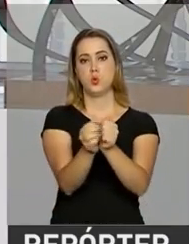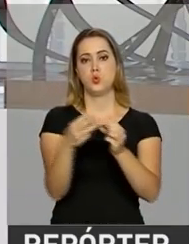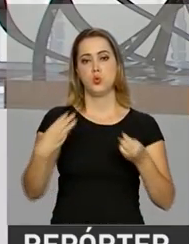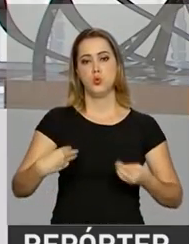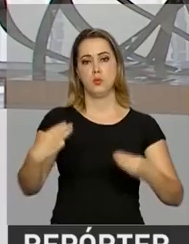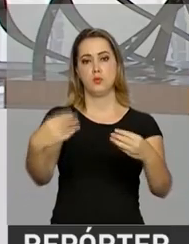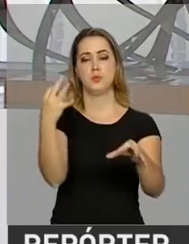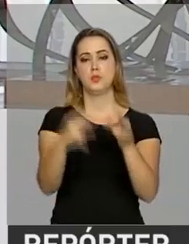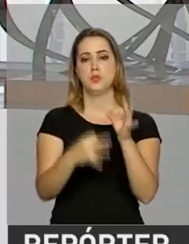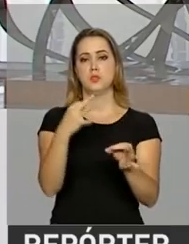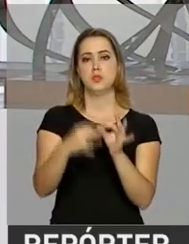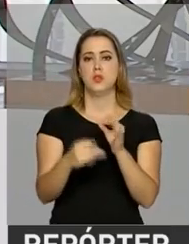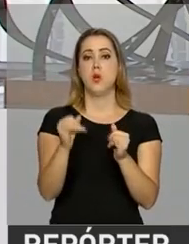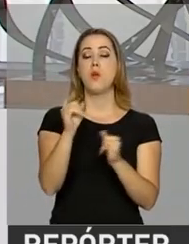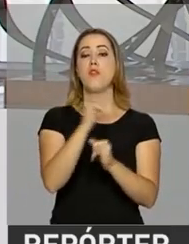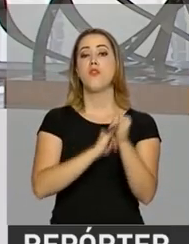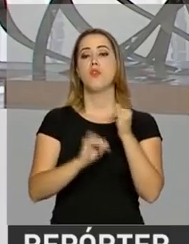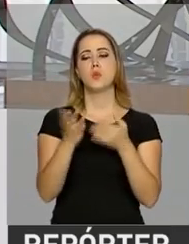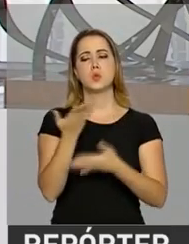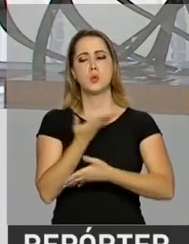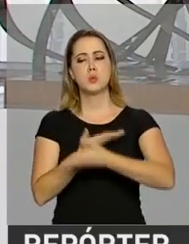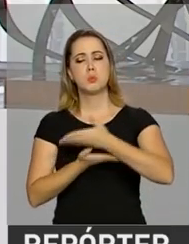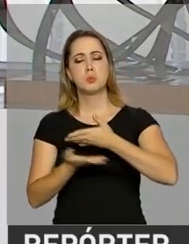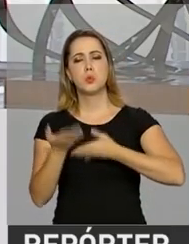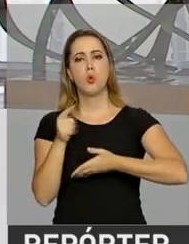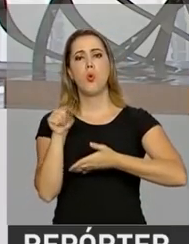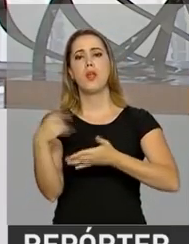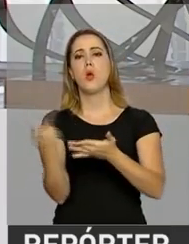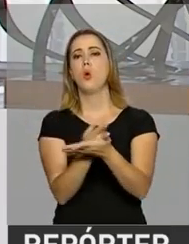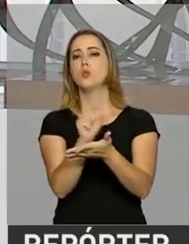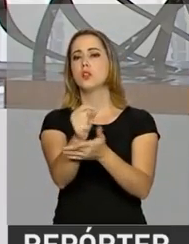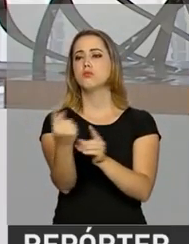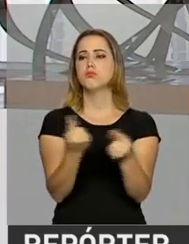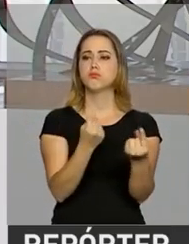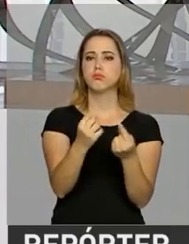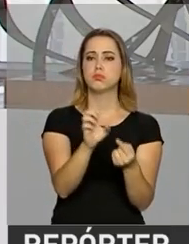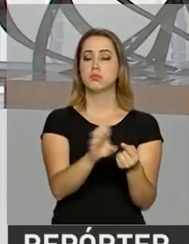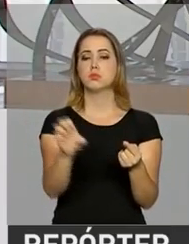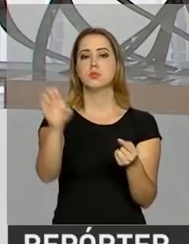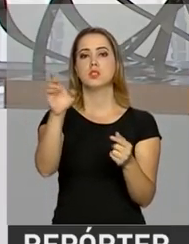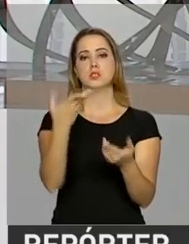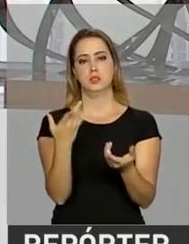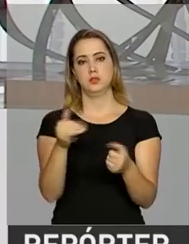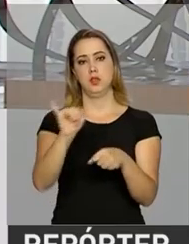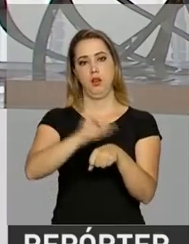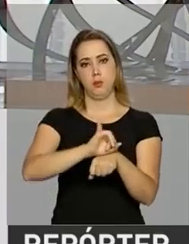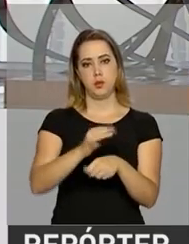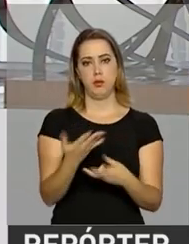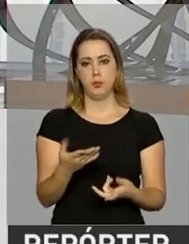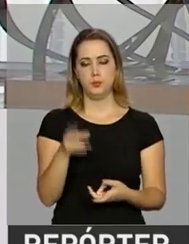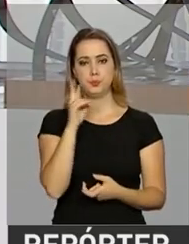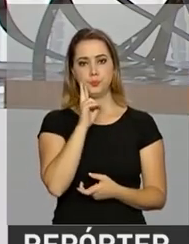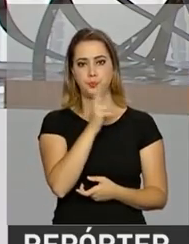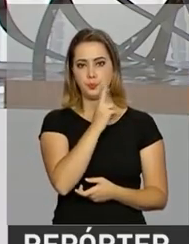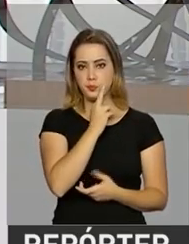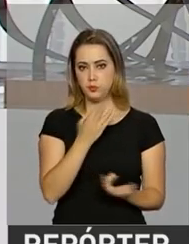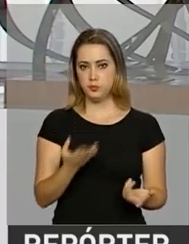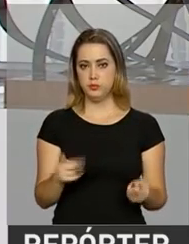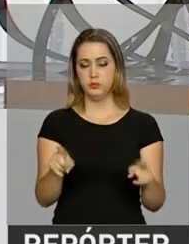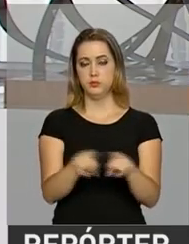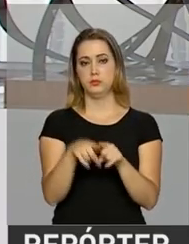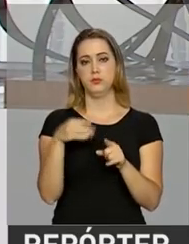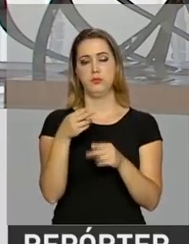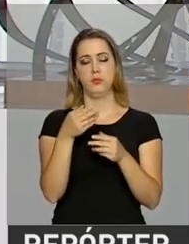Justiça para trocar informações sobre a evolução dos acontecimentos em Boa Vista bom e por meio de nota o ministro da